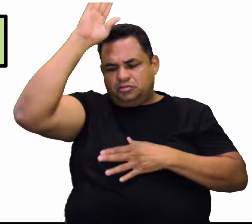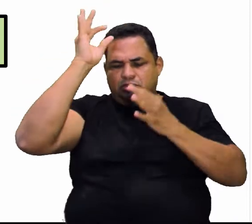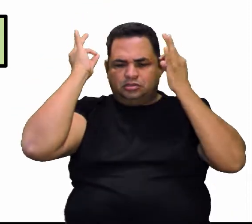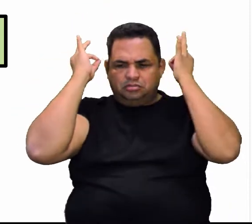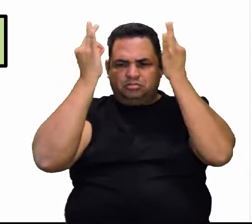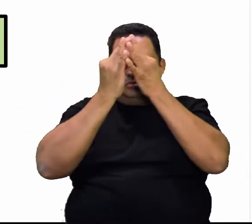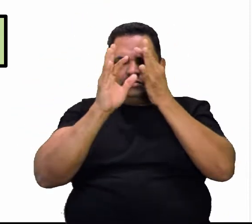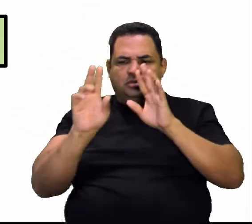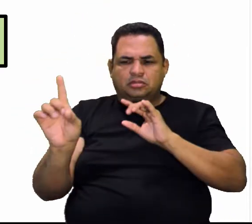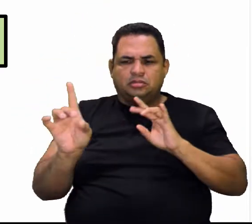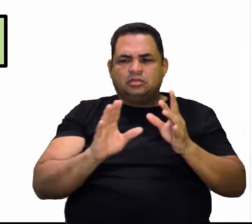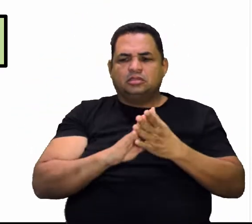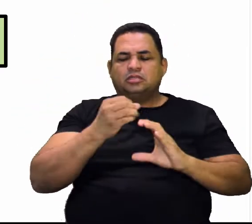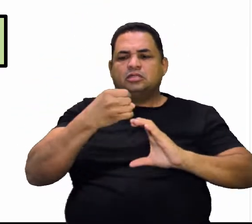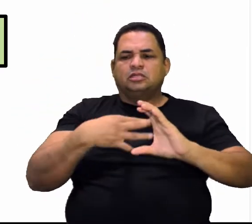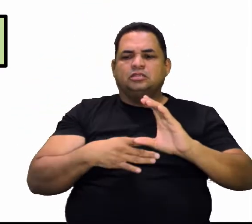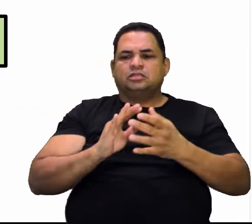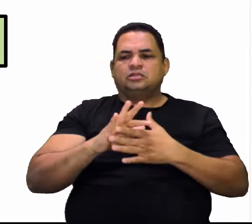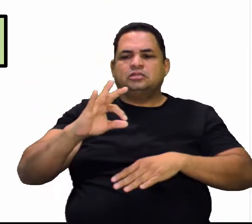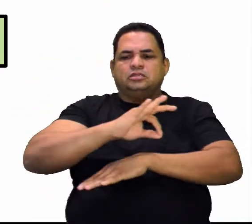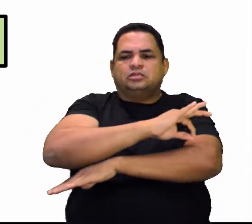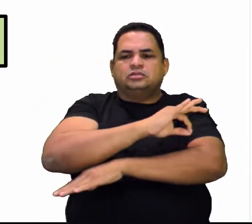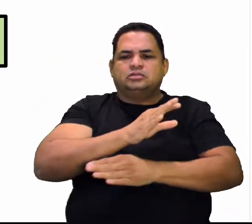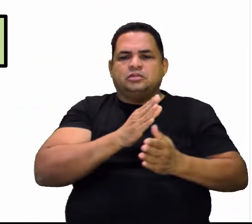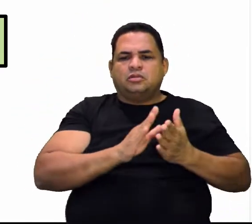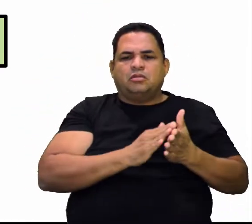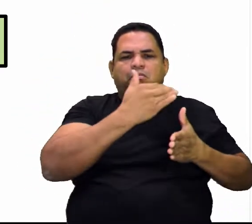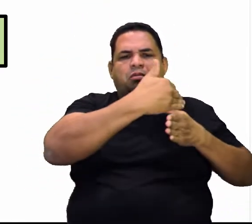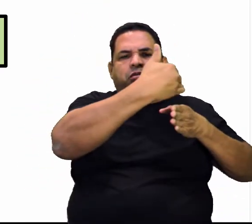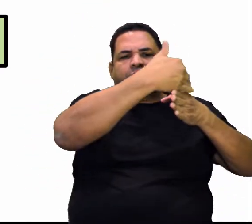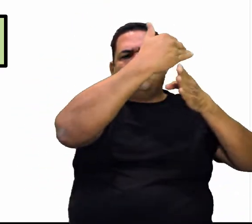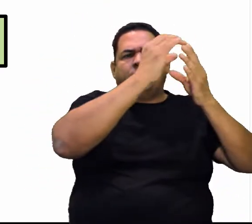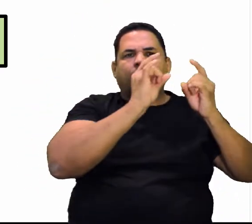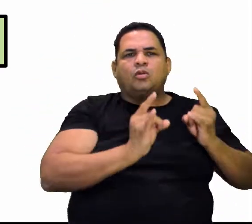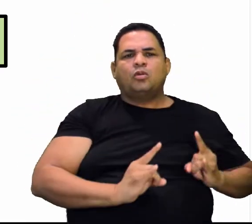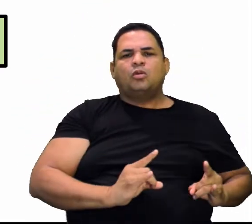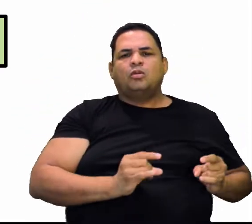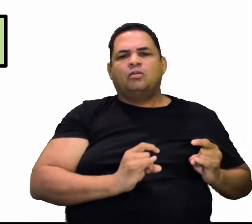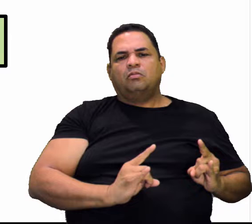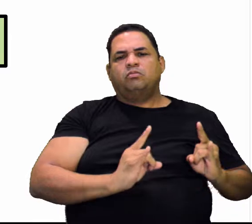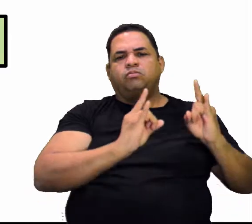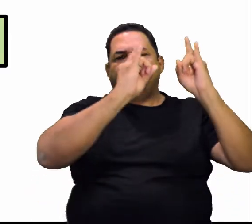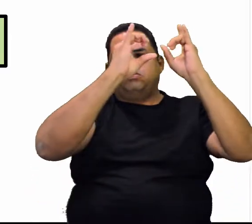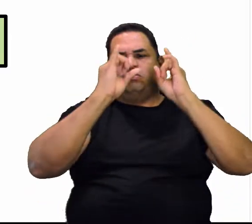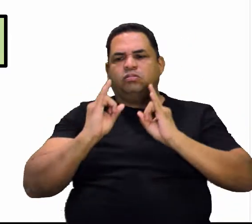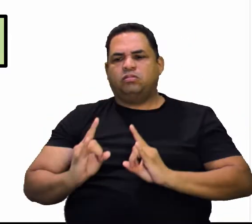isso era característica da arquitetura. Os prédios romanos.